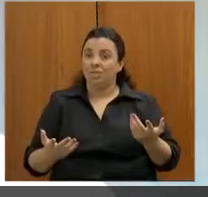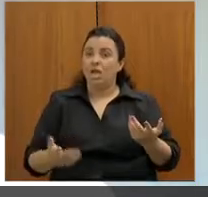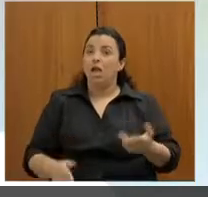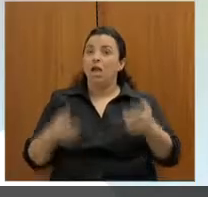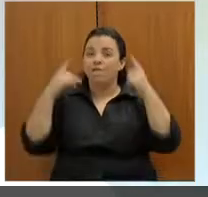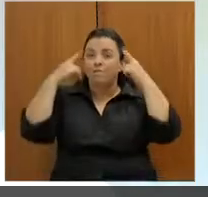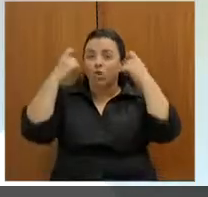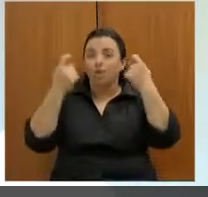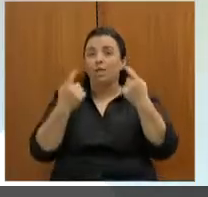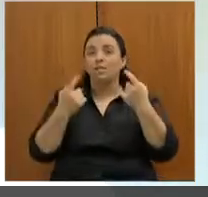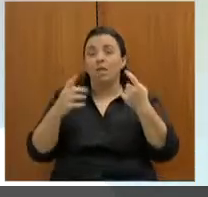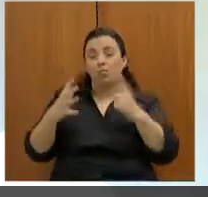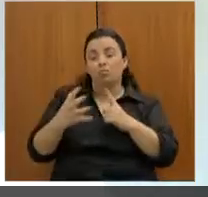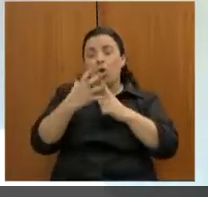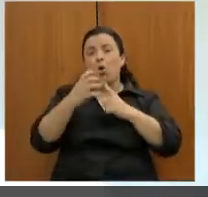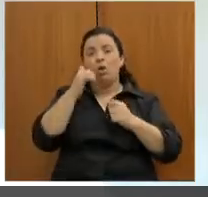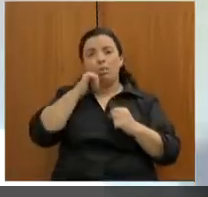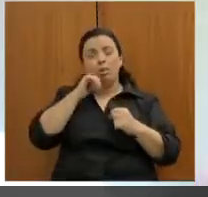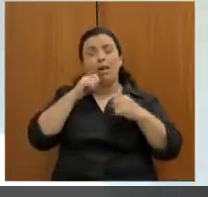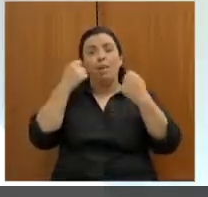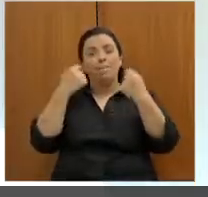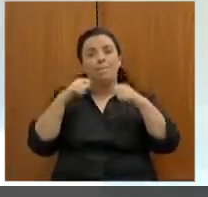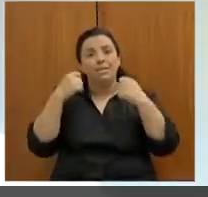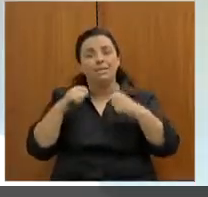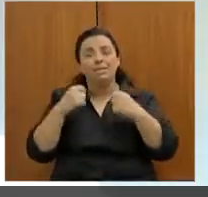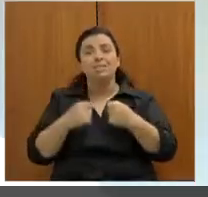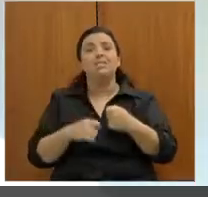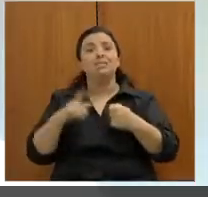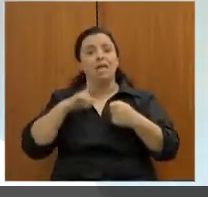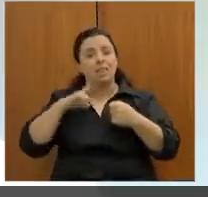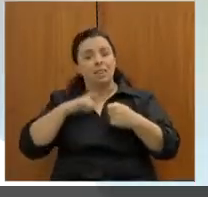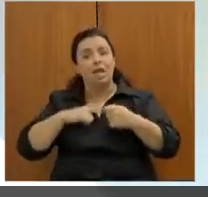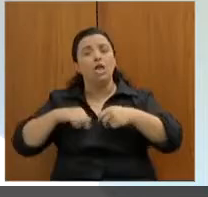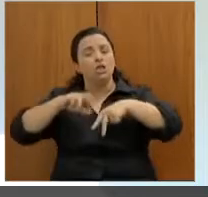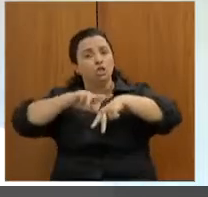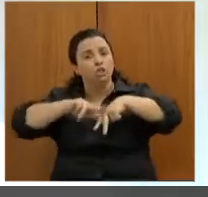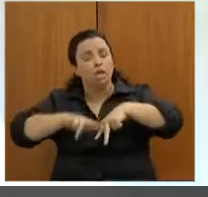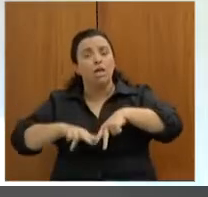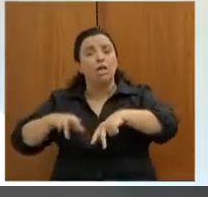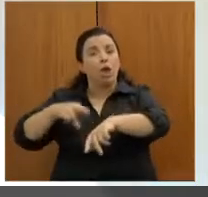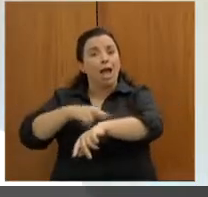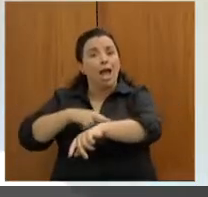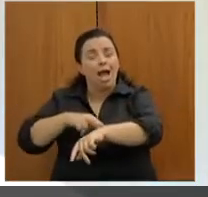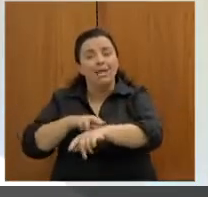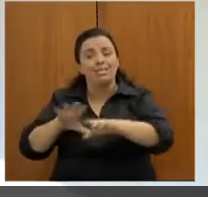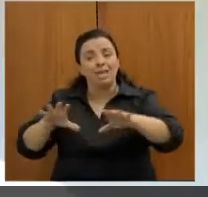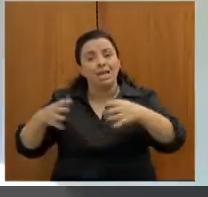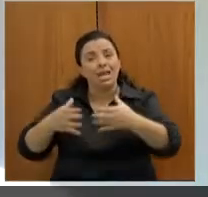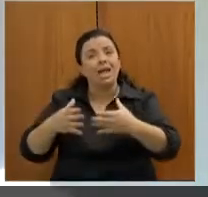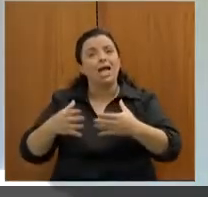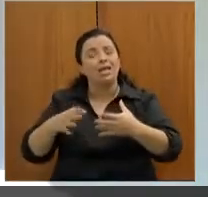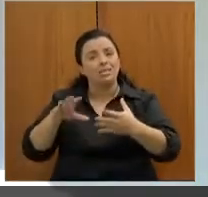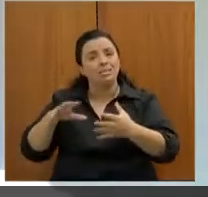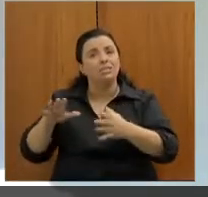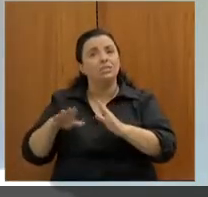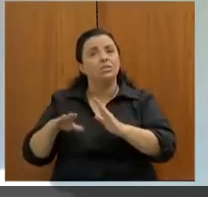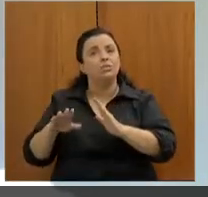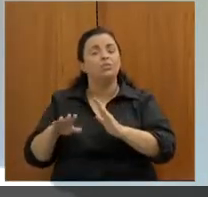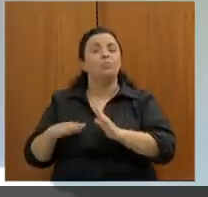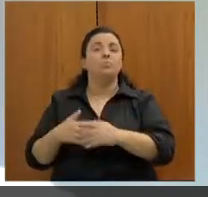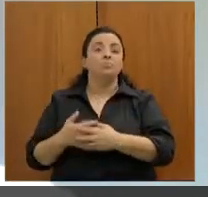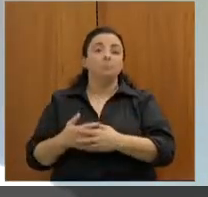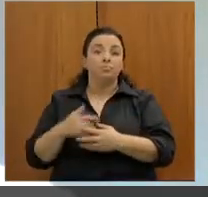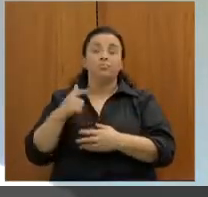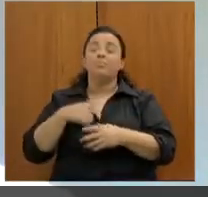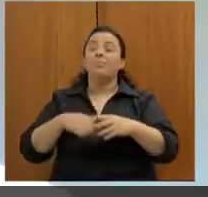políticas com recorte de gênero raça e classe A a aprovação da Lei Maria da Penha considerada